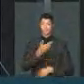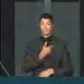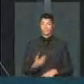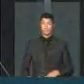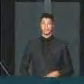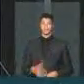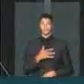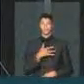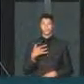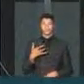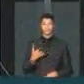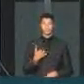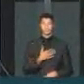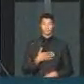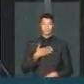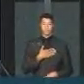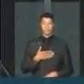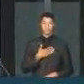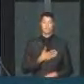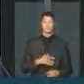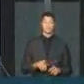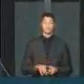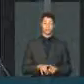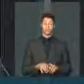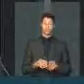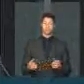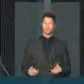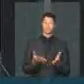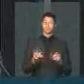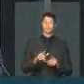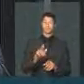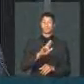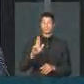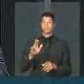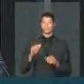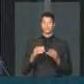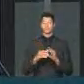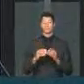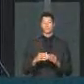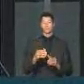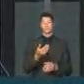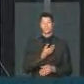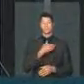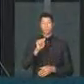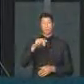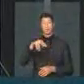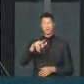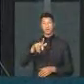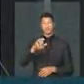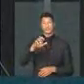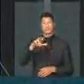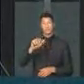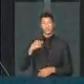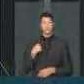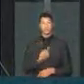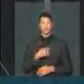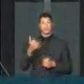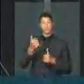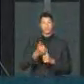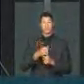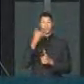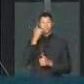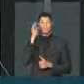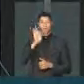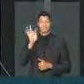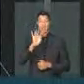públicas de saúde. E eu gostaria de incitar o nome da companheira Rosângela Curado, que é a nossa suplente